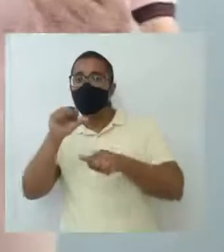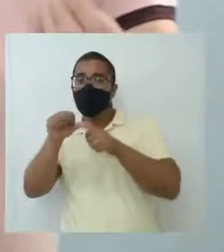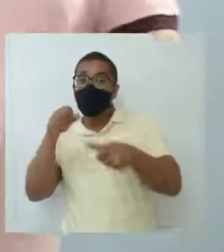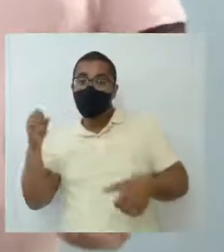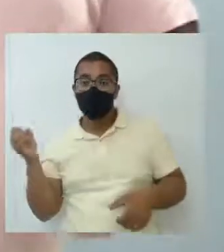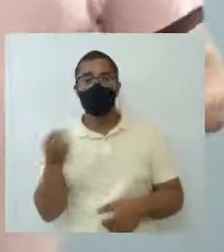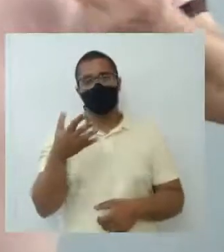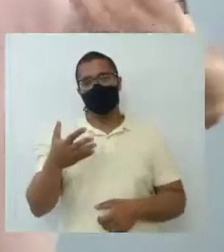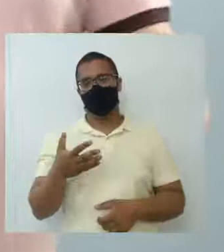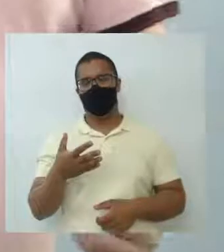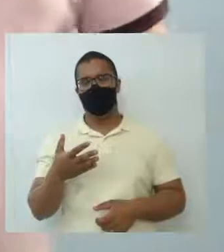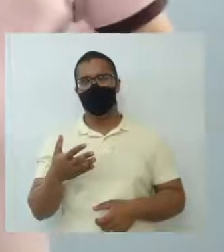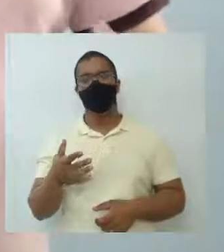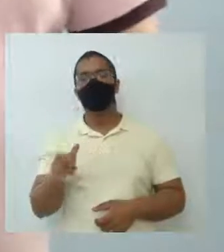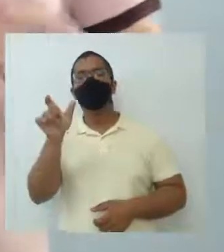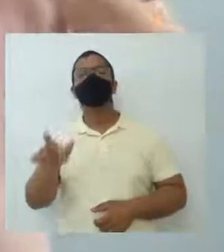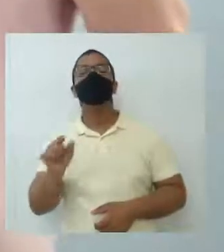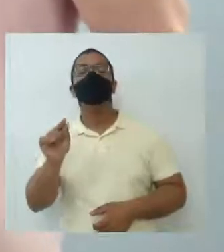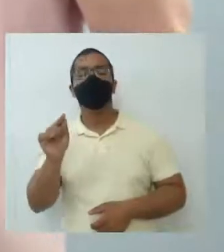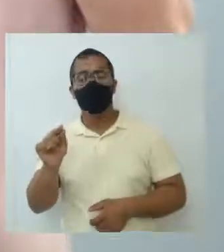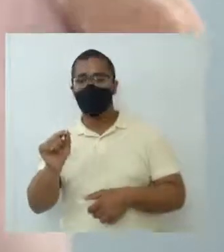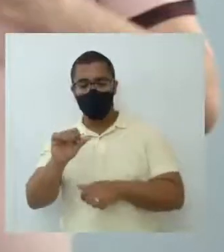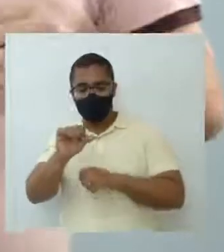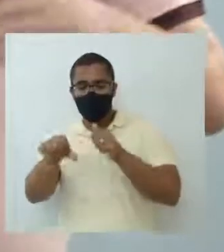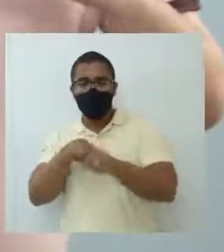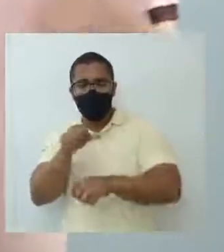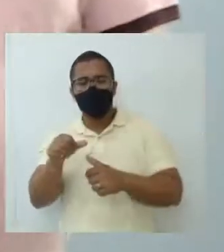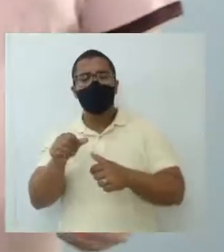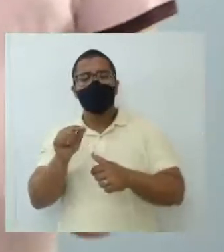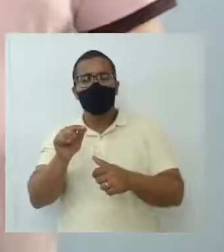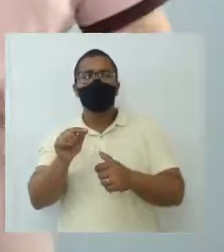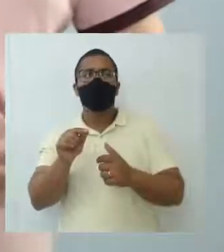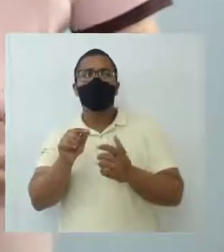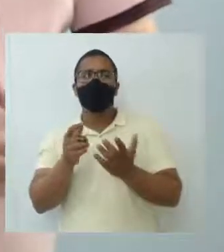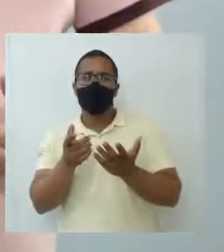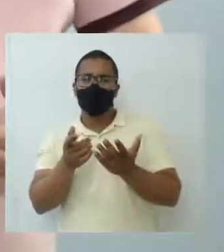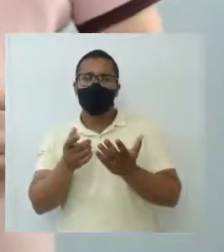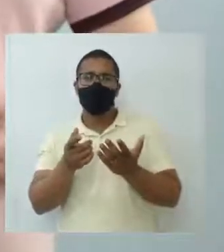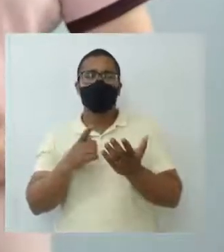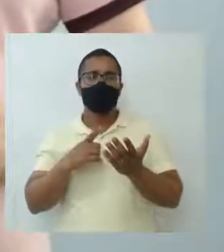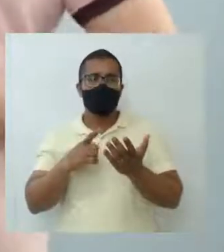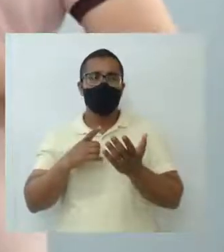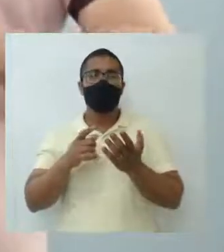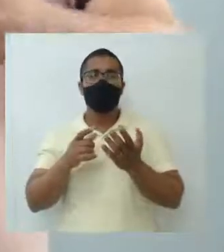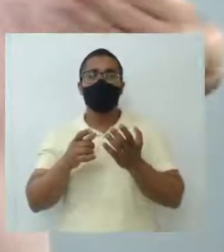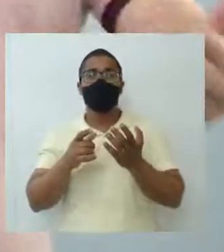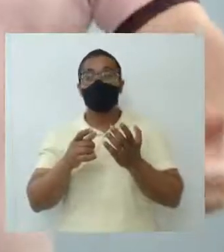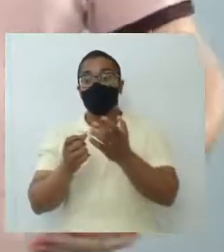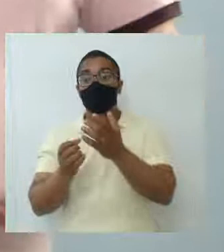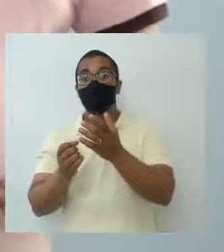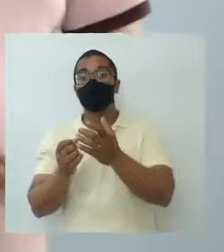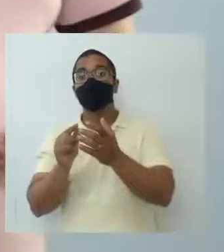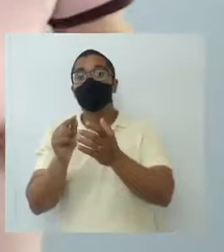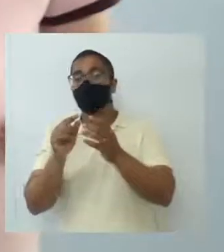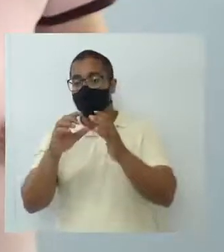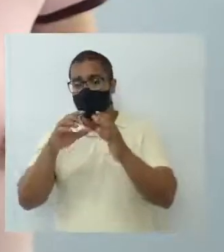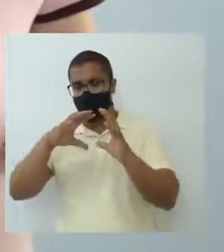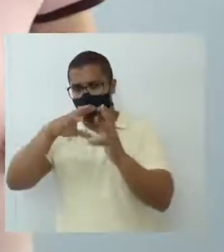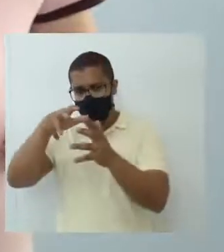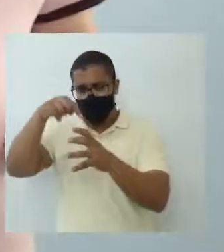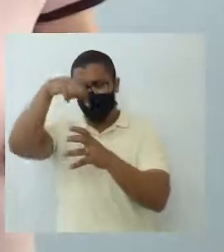que foi que ele fez? Aliás, uma renovação interpretativa do Evangelho, ele como frade saía pelo mundo